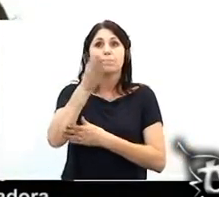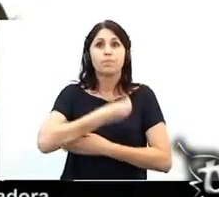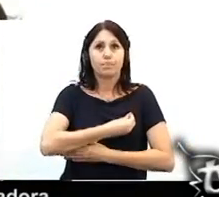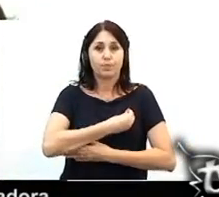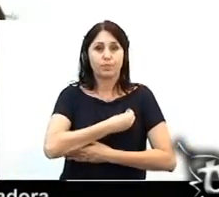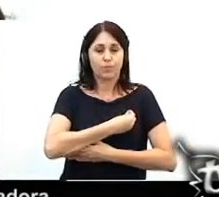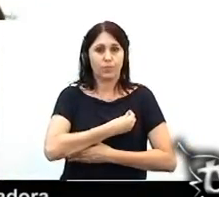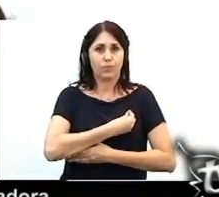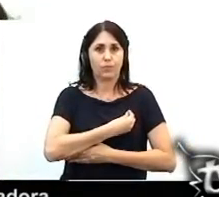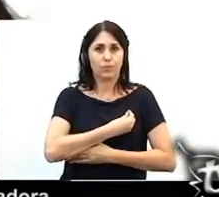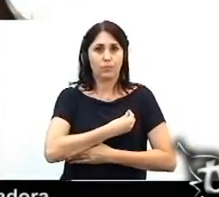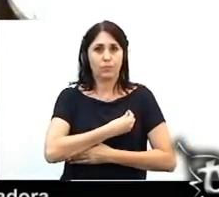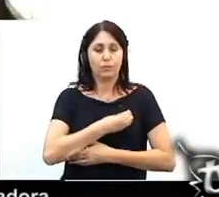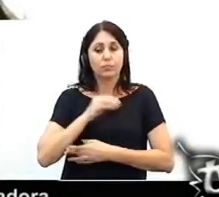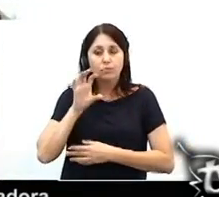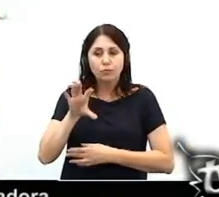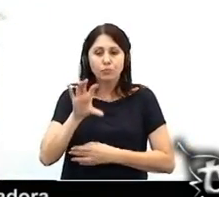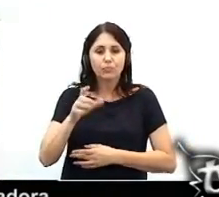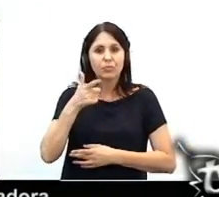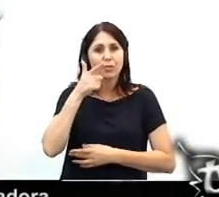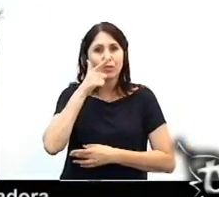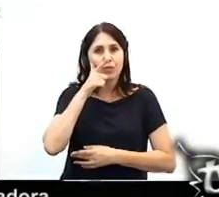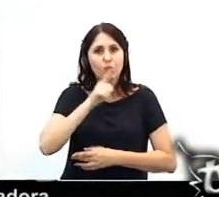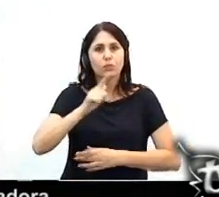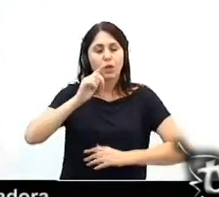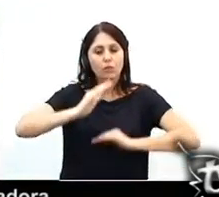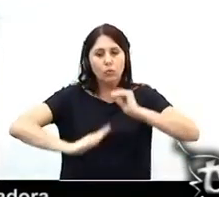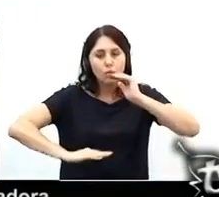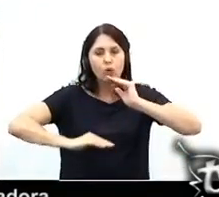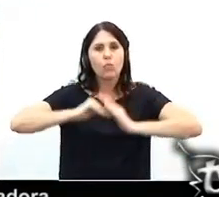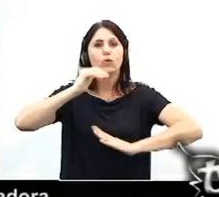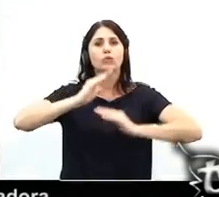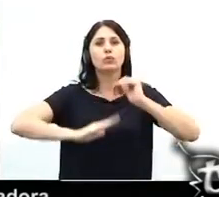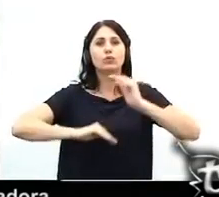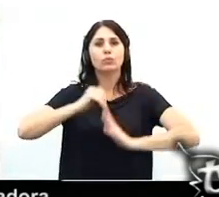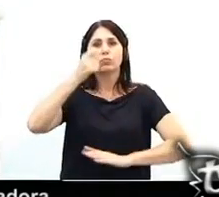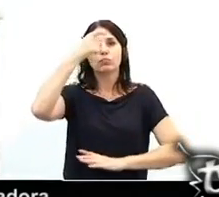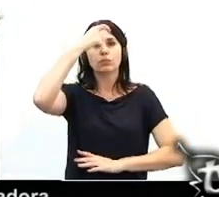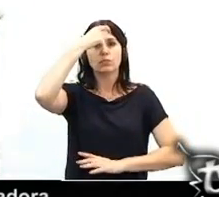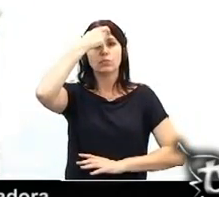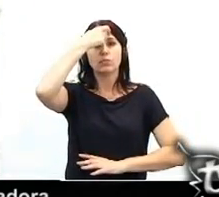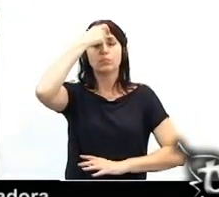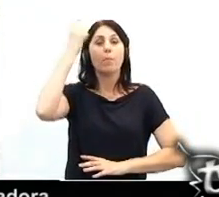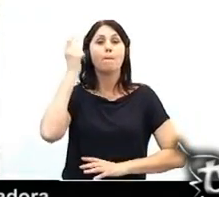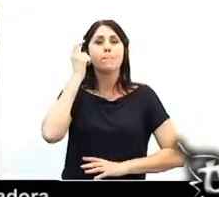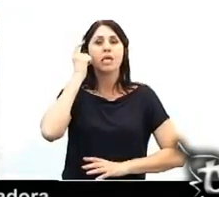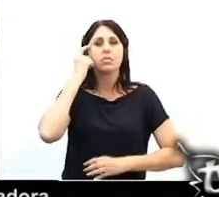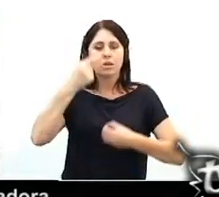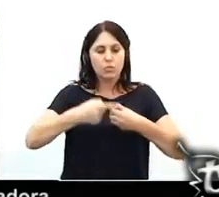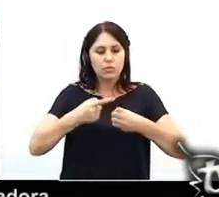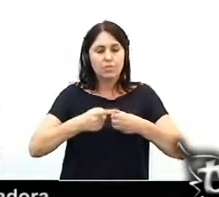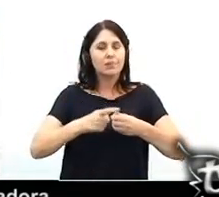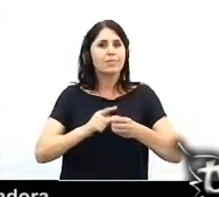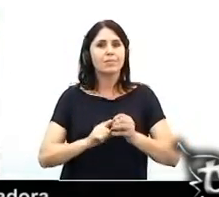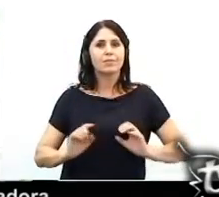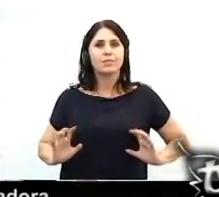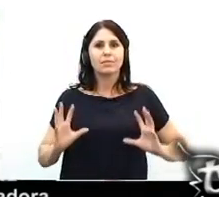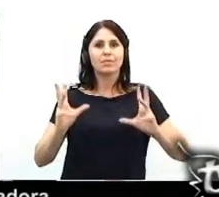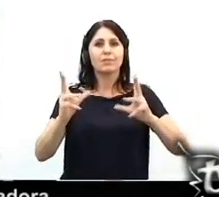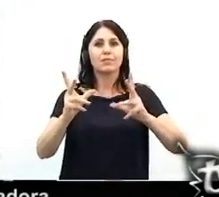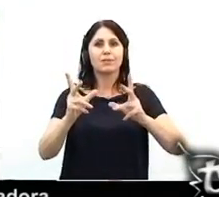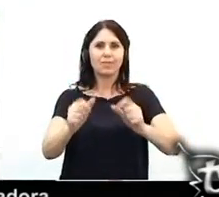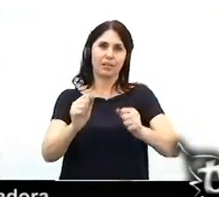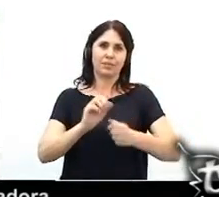questão da mobilidade urbana, que não é um tema da universidade, né? Tem que estar, o Executivo tem que estar